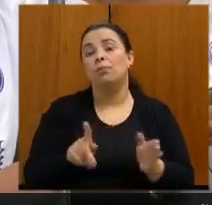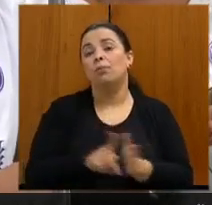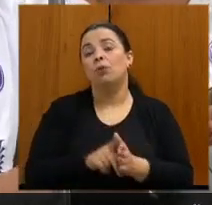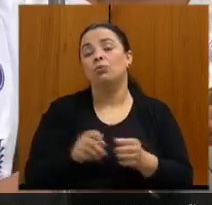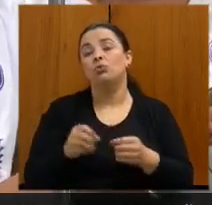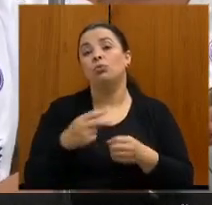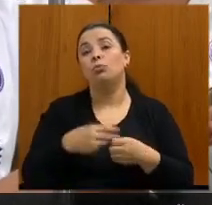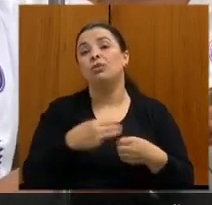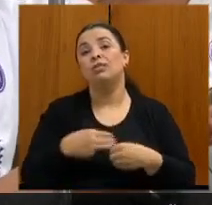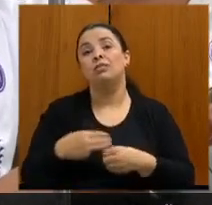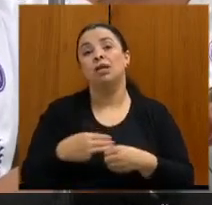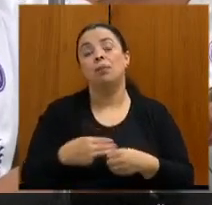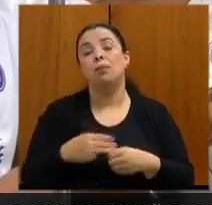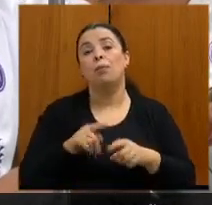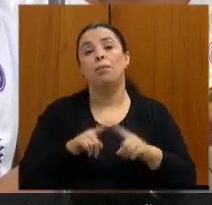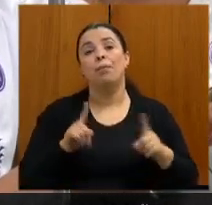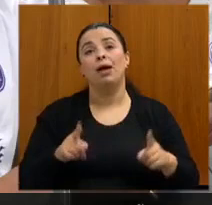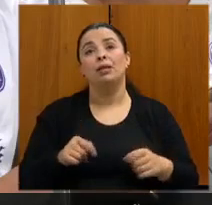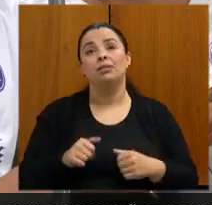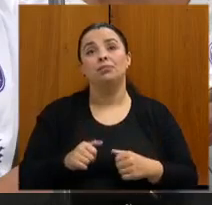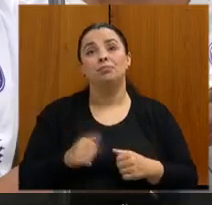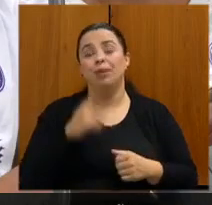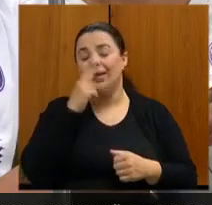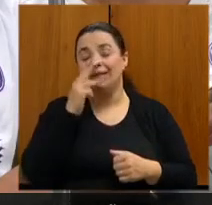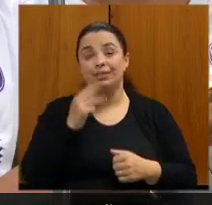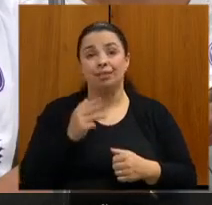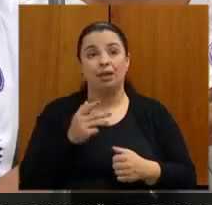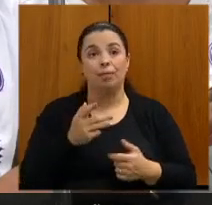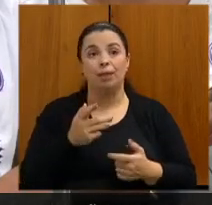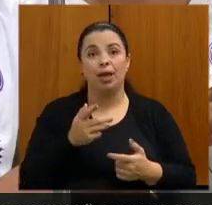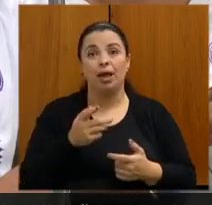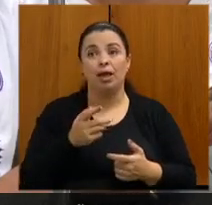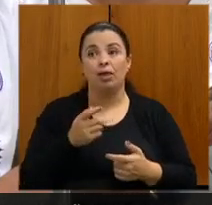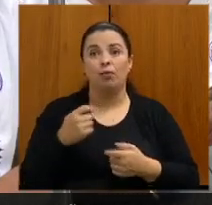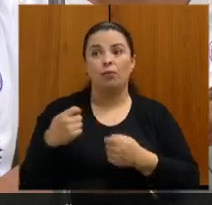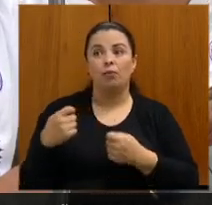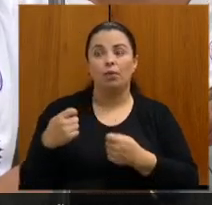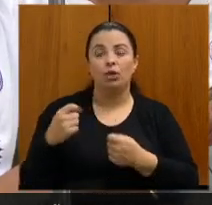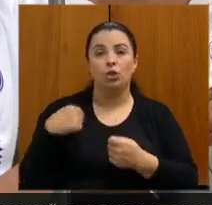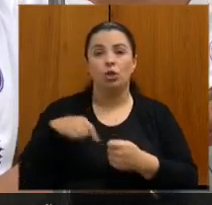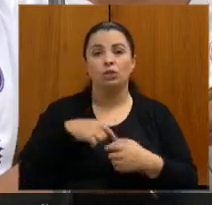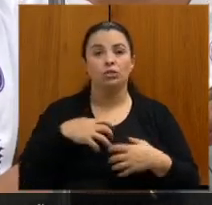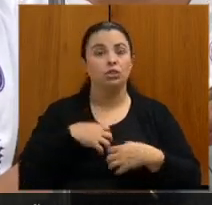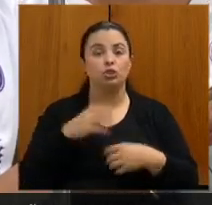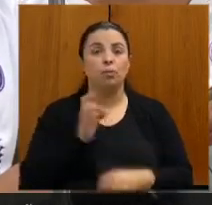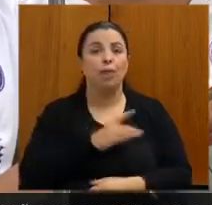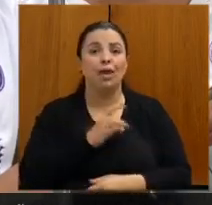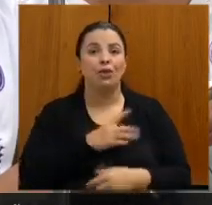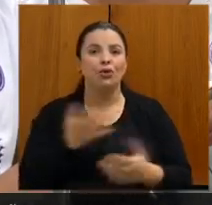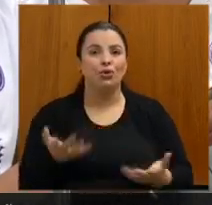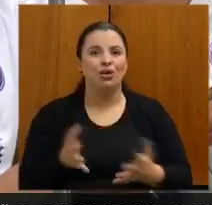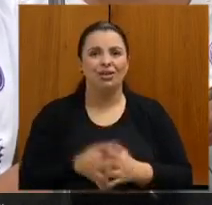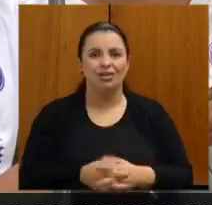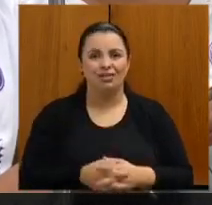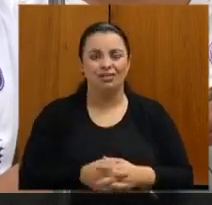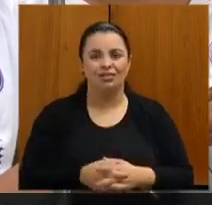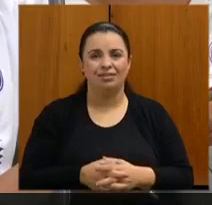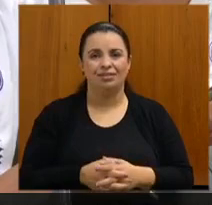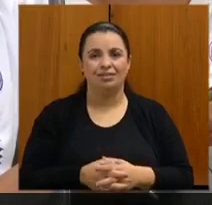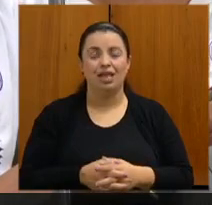como órgão de o a novo passam a gente teve que entrar no instituto de